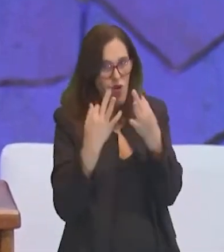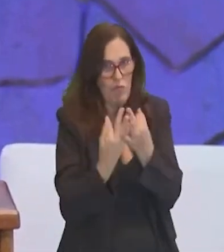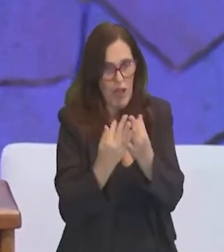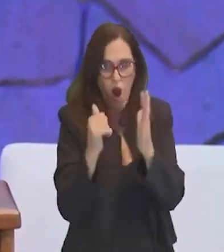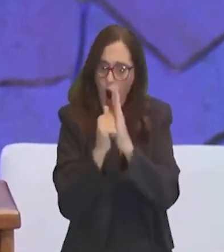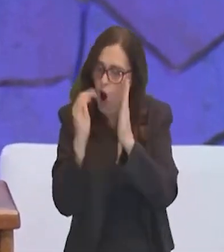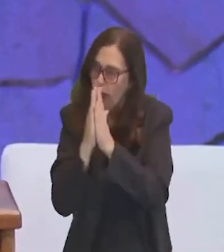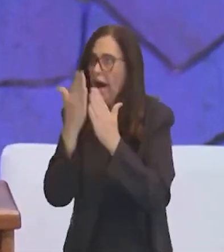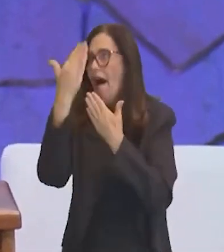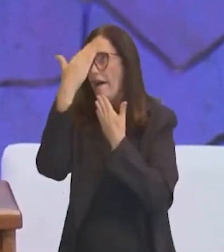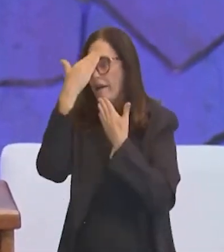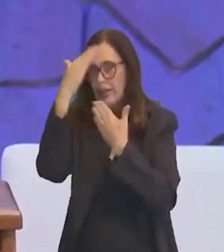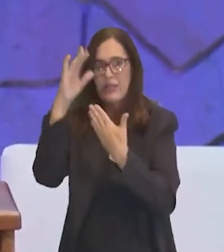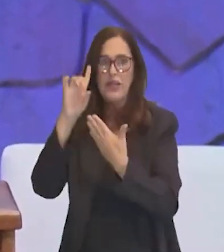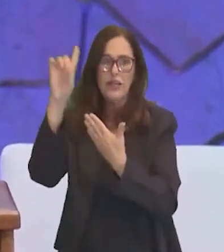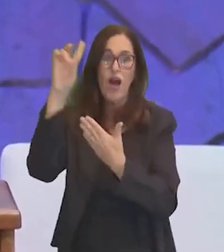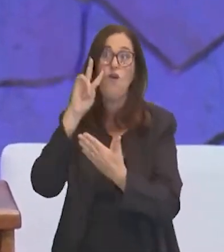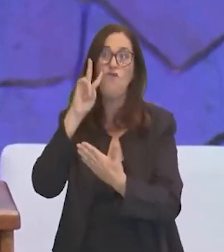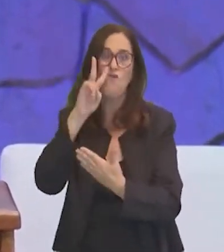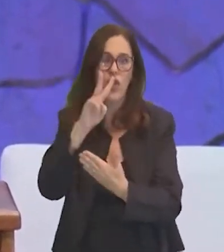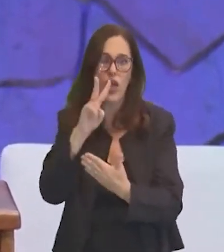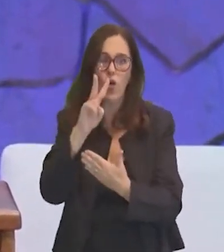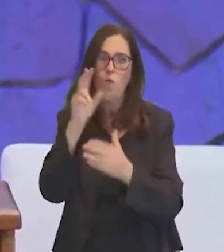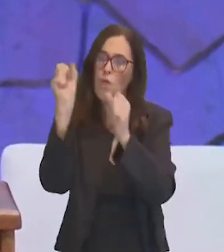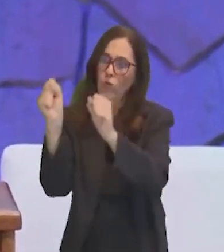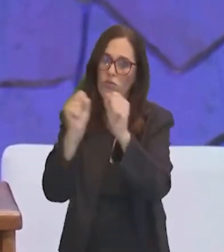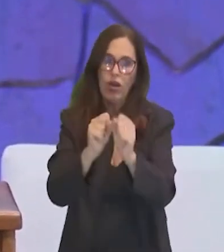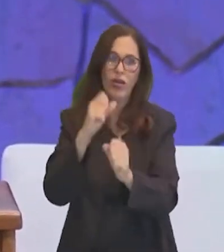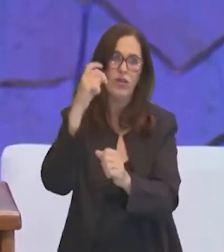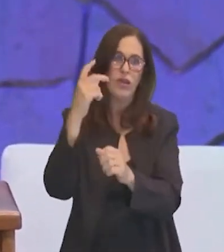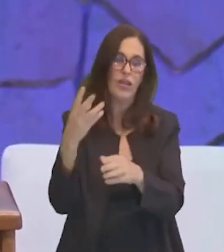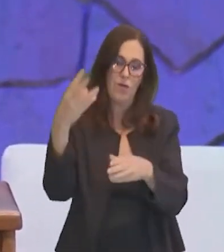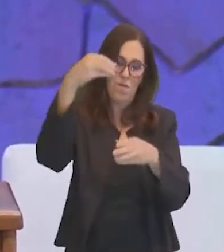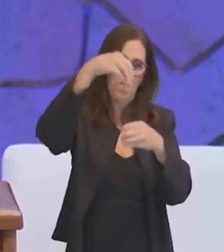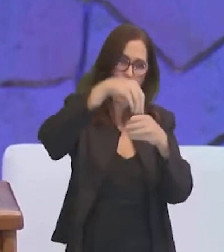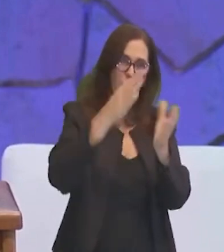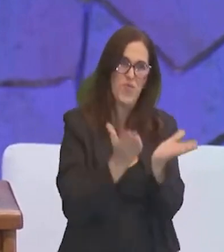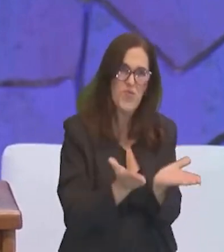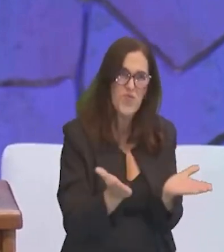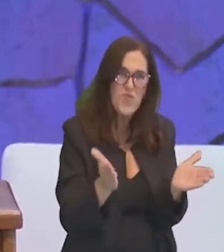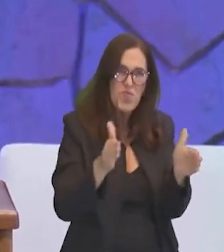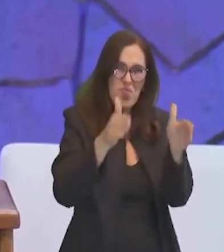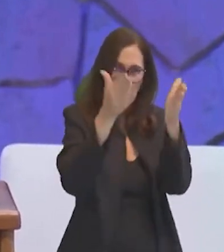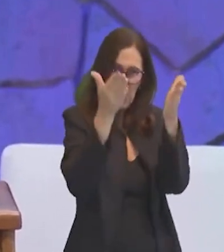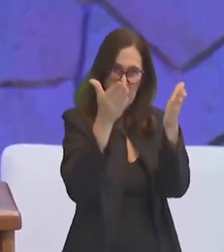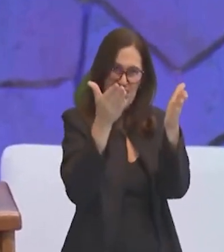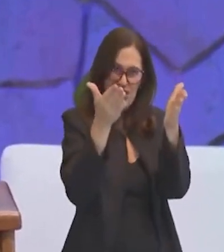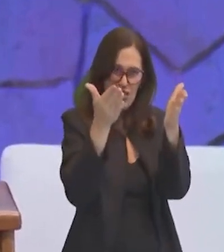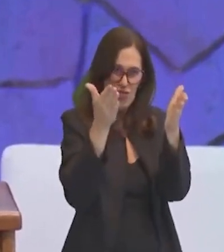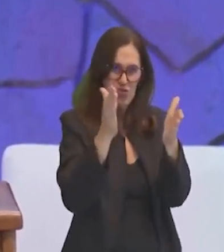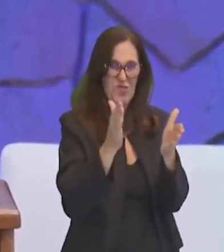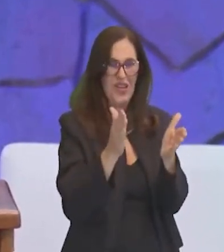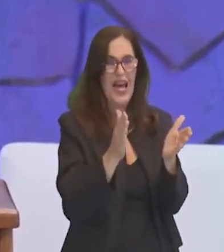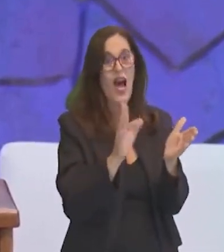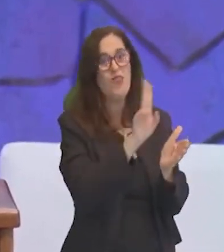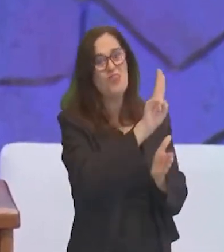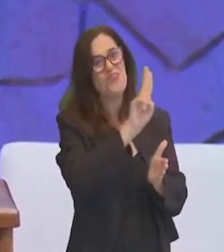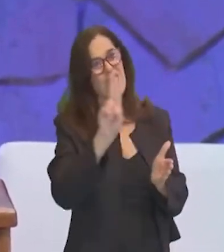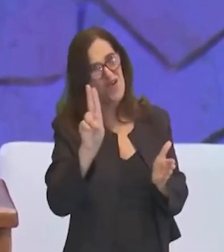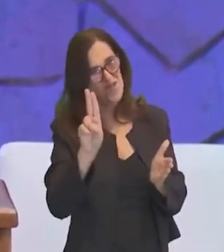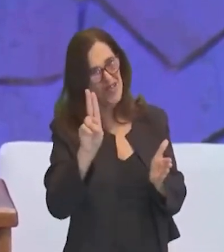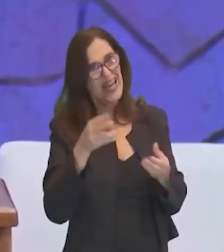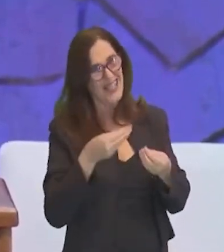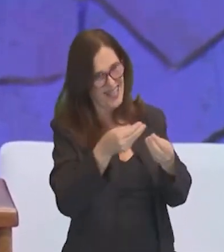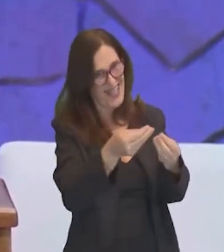orarmos agradecendo a Deus por vermos o poder de Deus e depositarmos nesse pote que nós denominamos de pote de